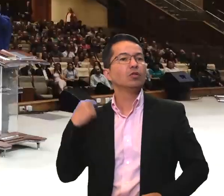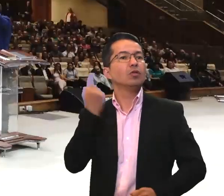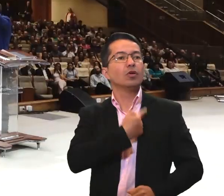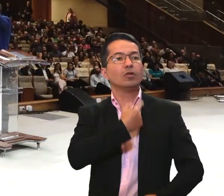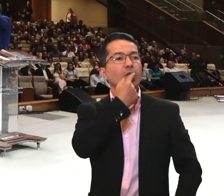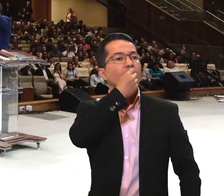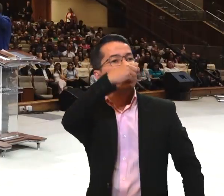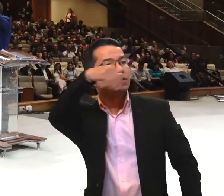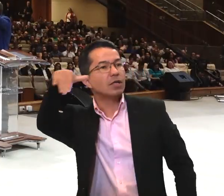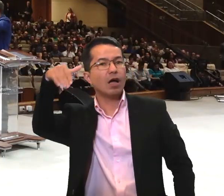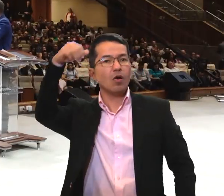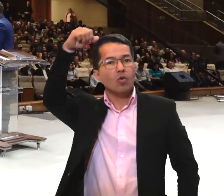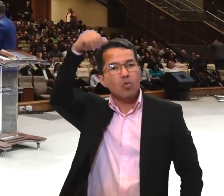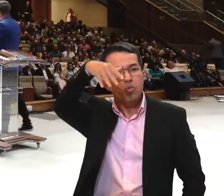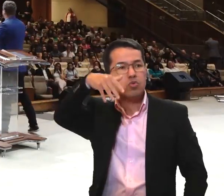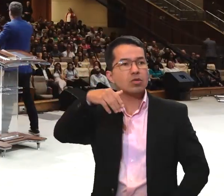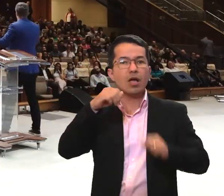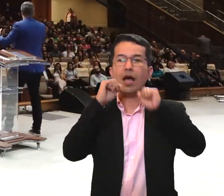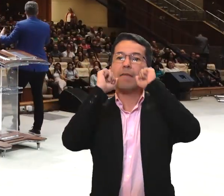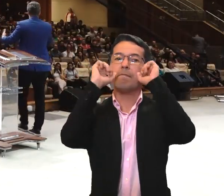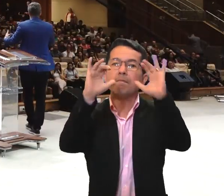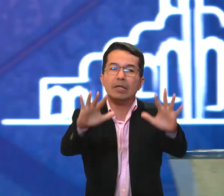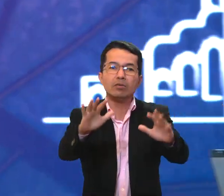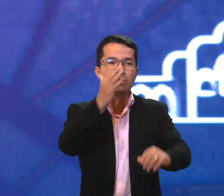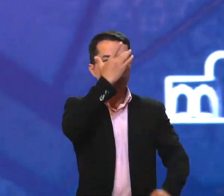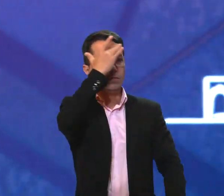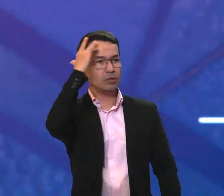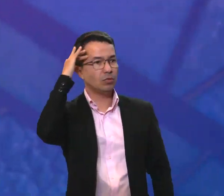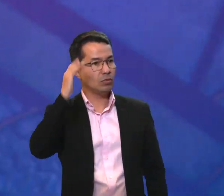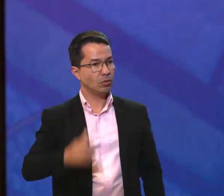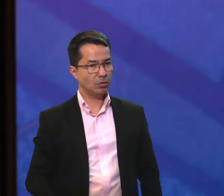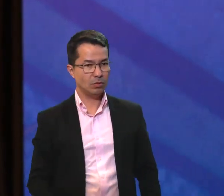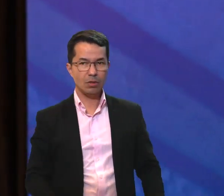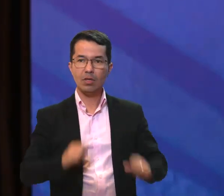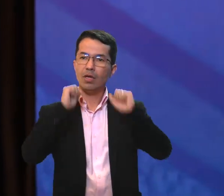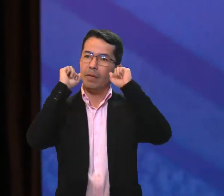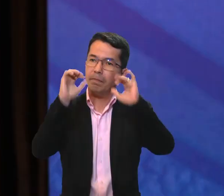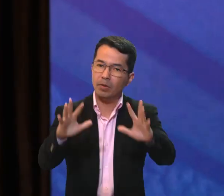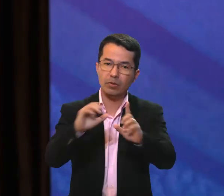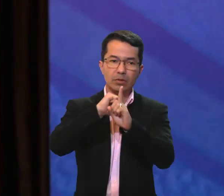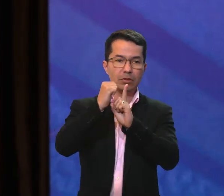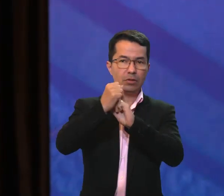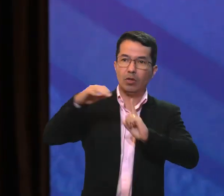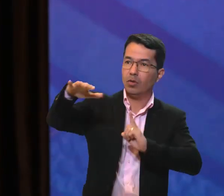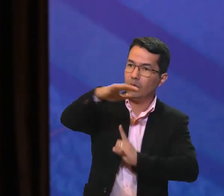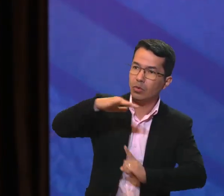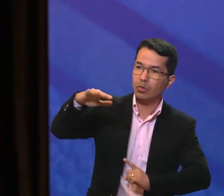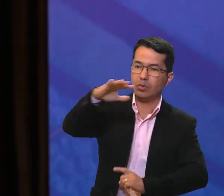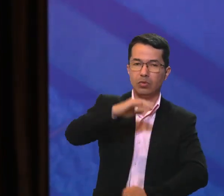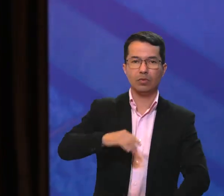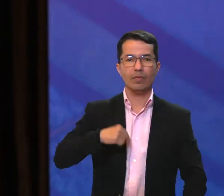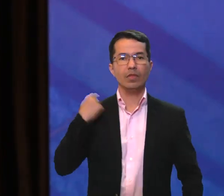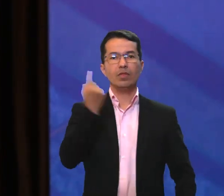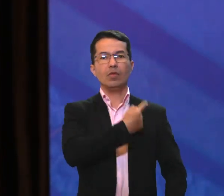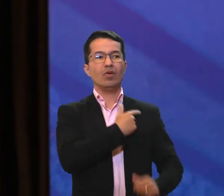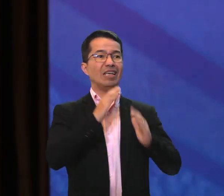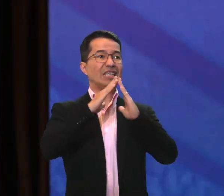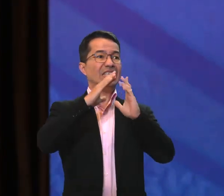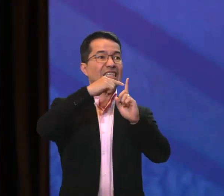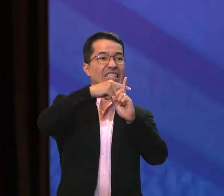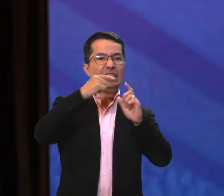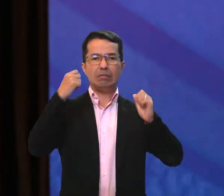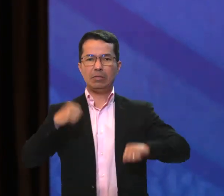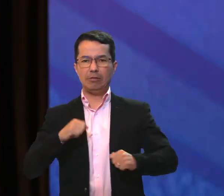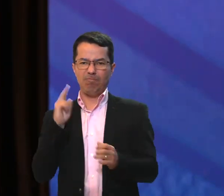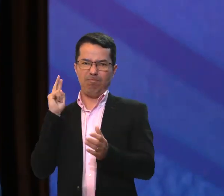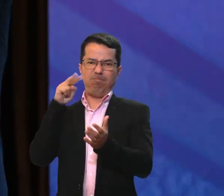nisso? A cura da terra vai vir quando a igreja se posicionar, se levantar.